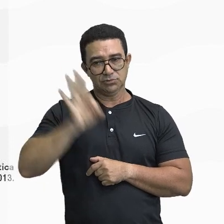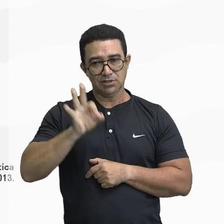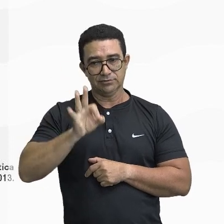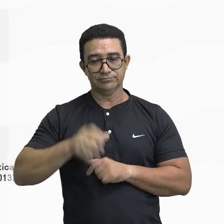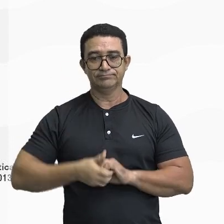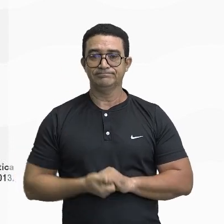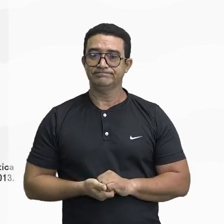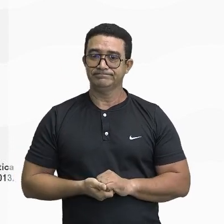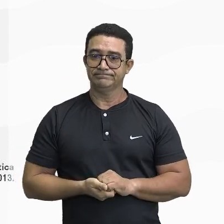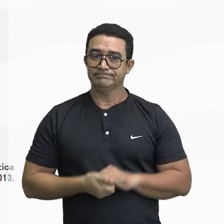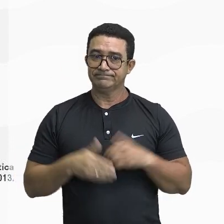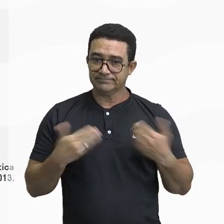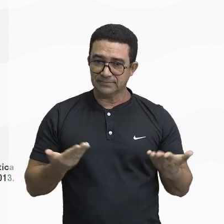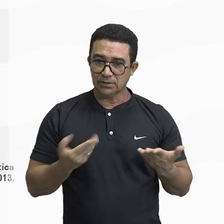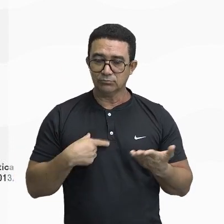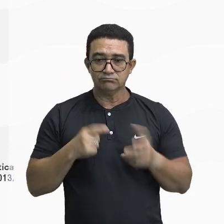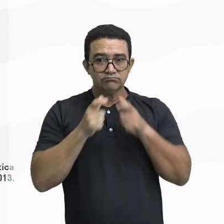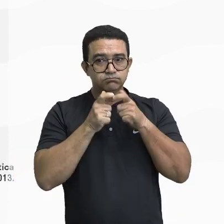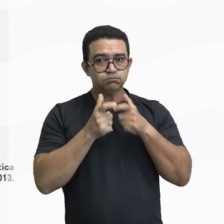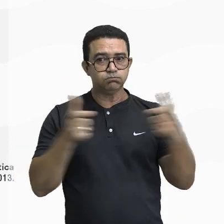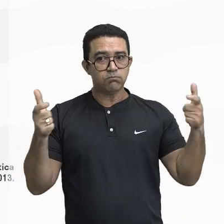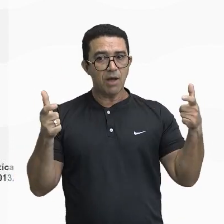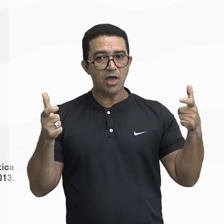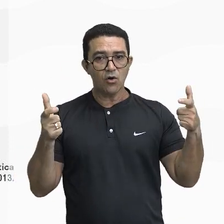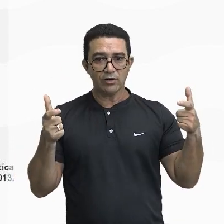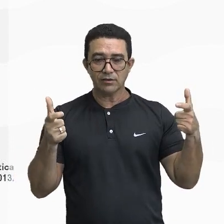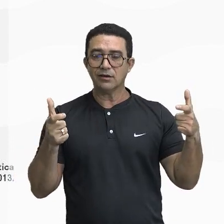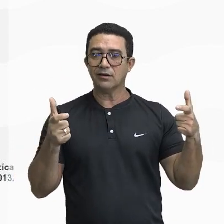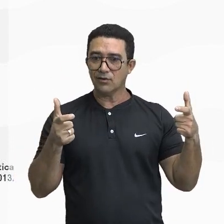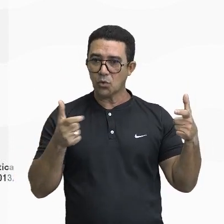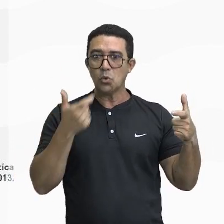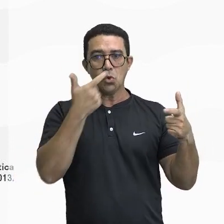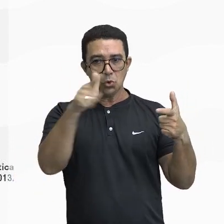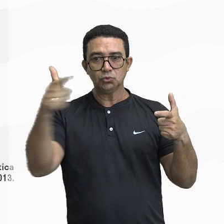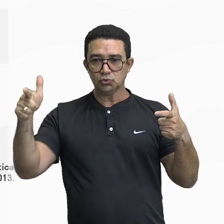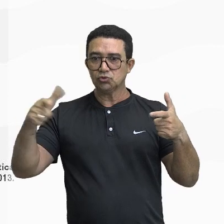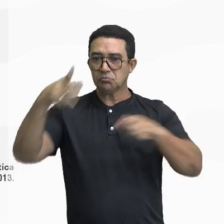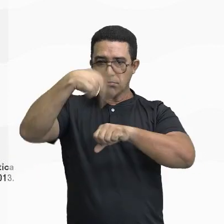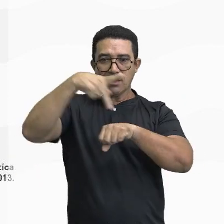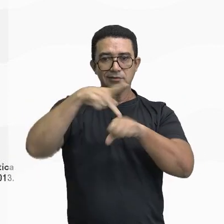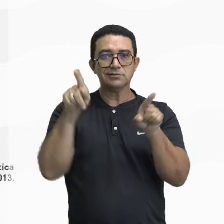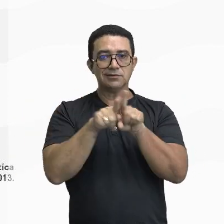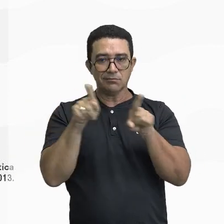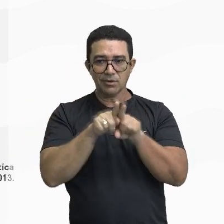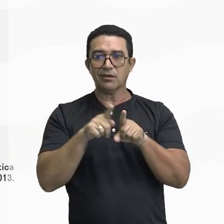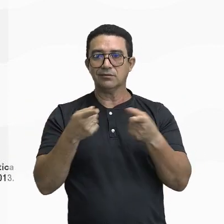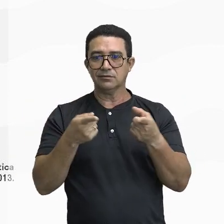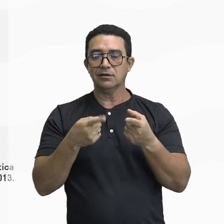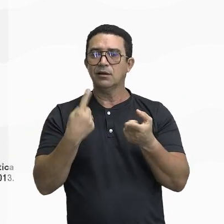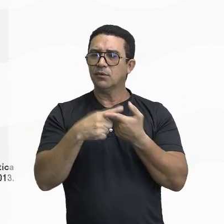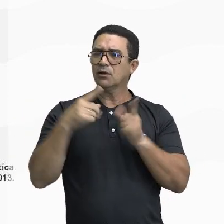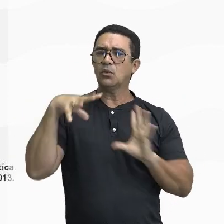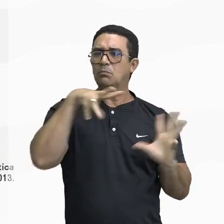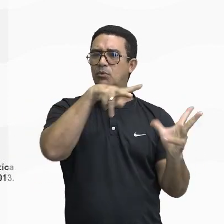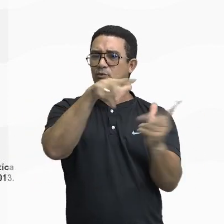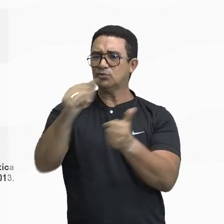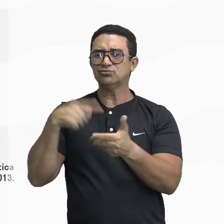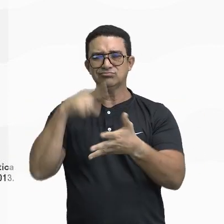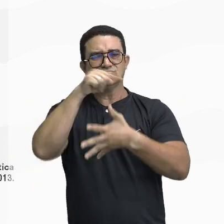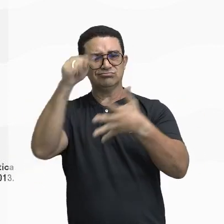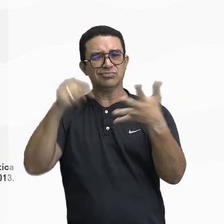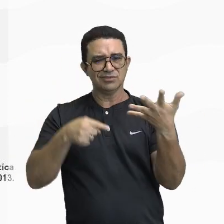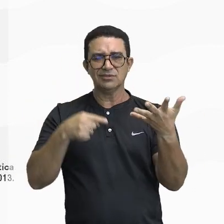Então, temos aí a maioria em demais países, obviamente, já que o nosso mundo é composto por inúmeros